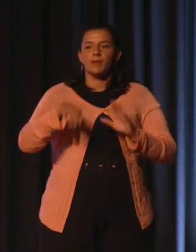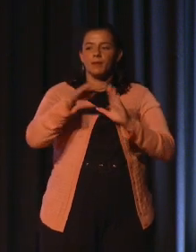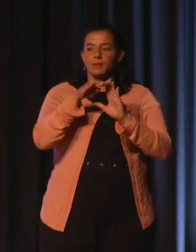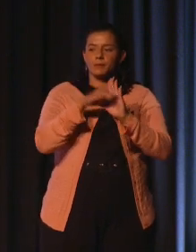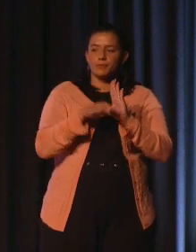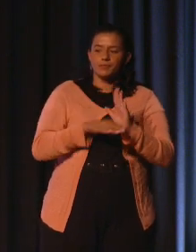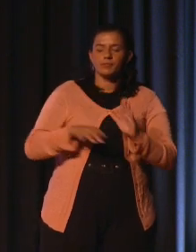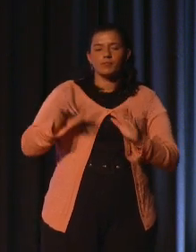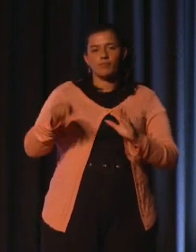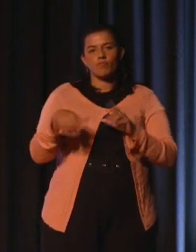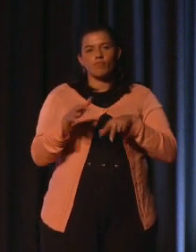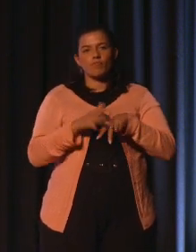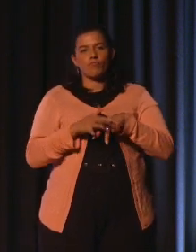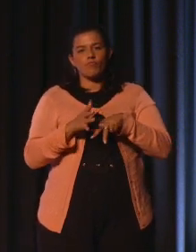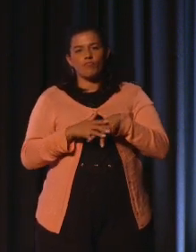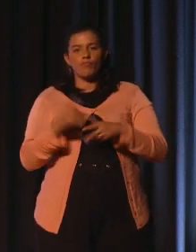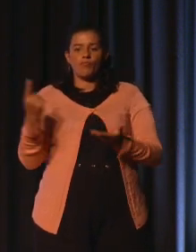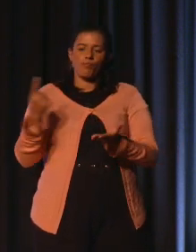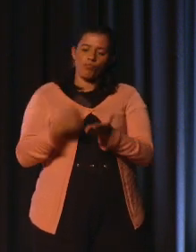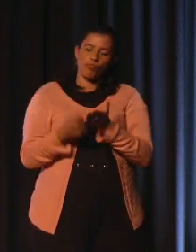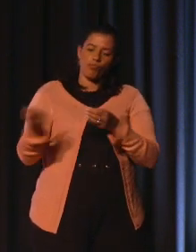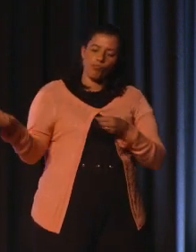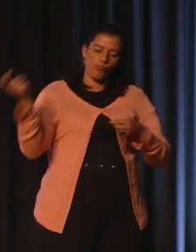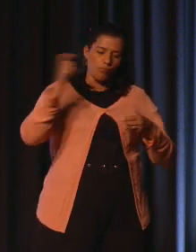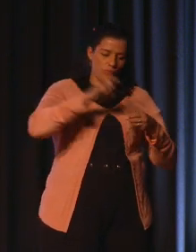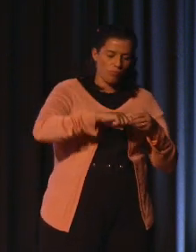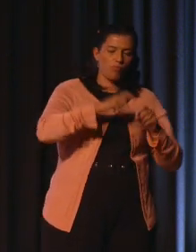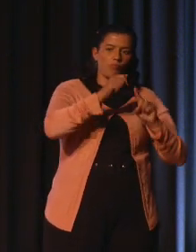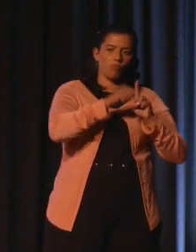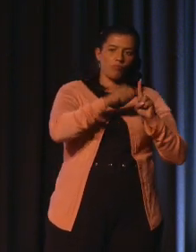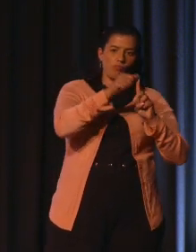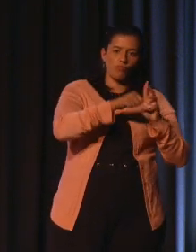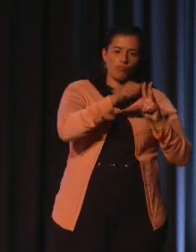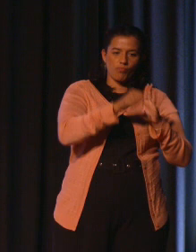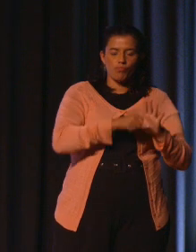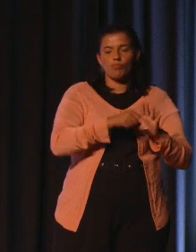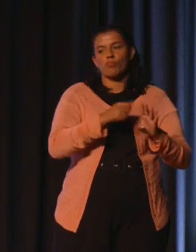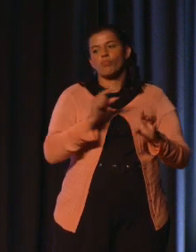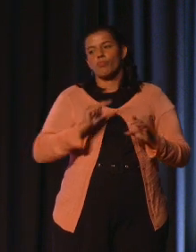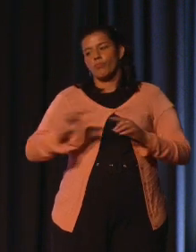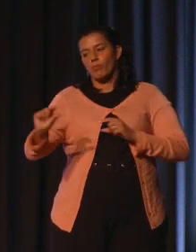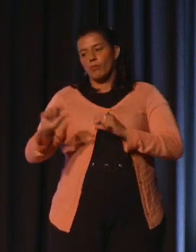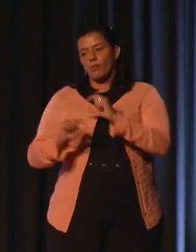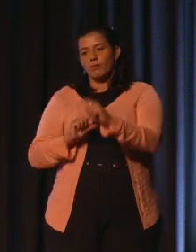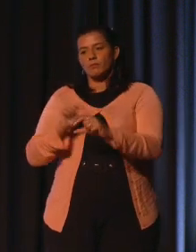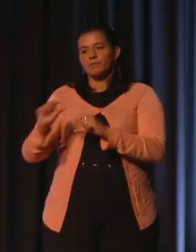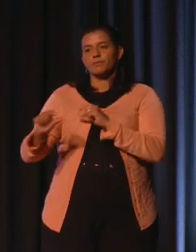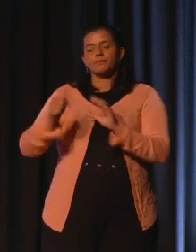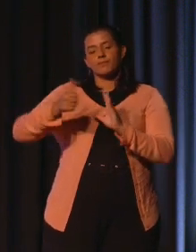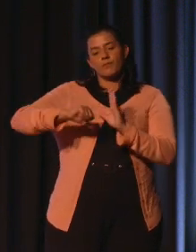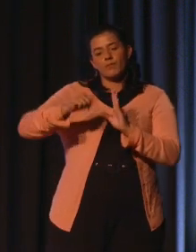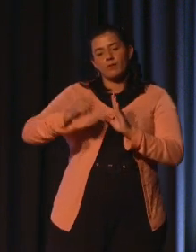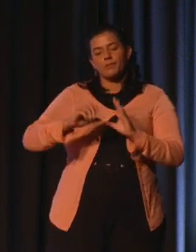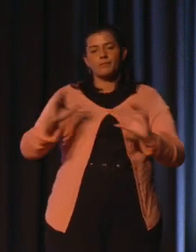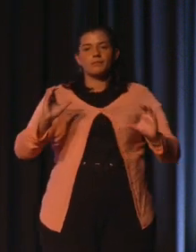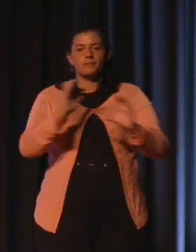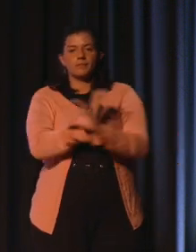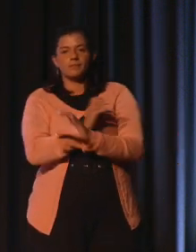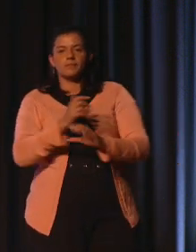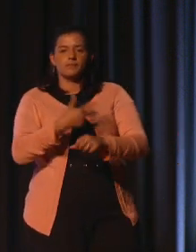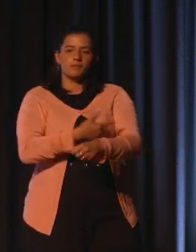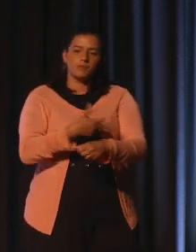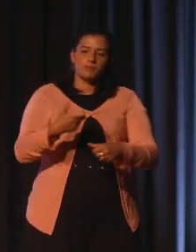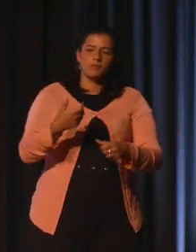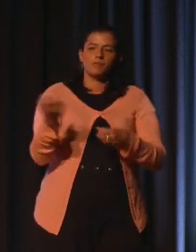eletrônico. O paciente tem um agendamento, ele retorna à farmácia a cada mês, né, para receber o fator. A gente faz uma avaliação completa de sangramento,